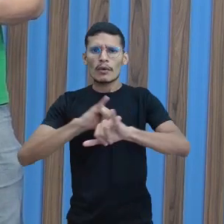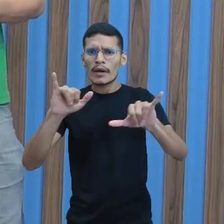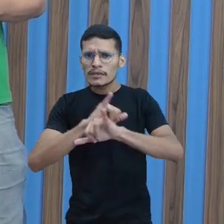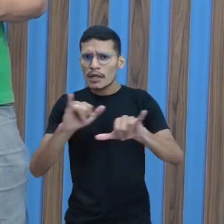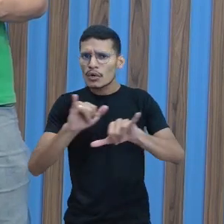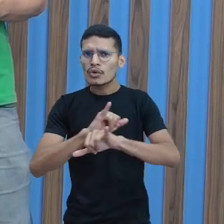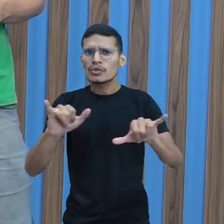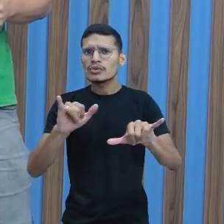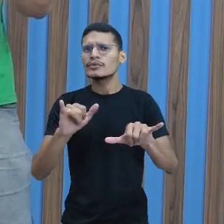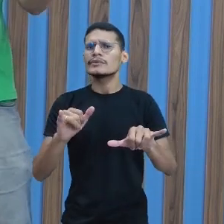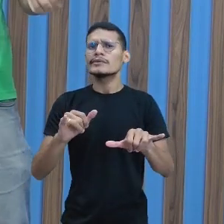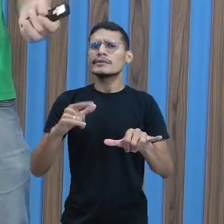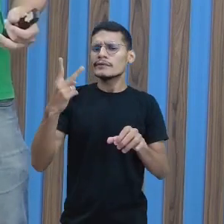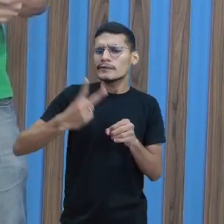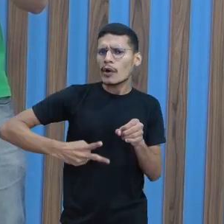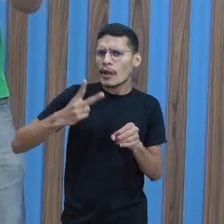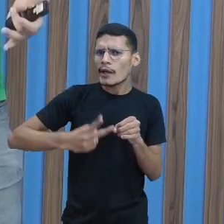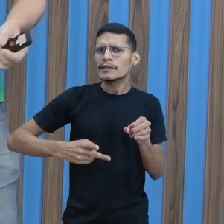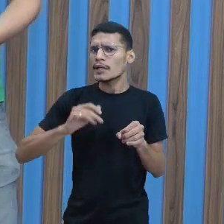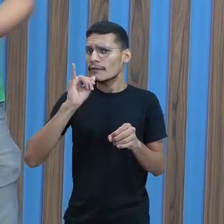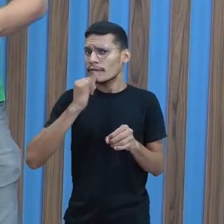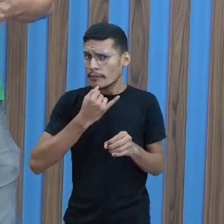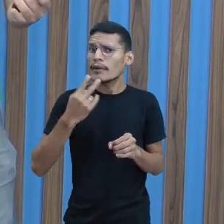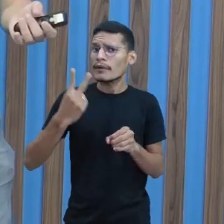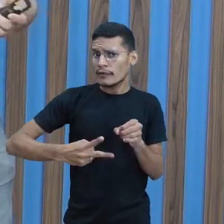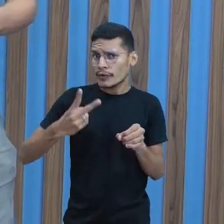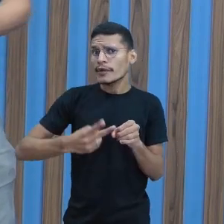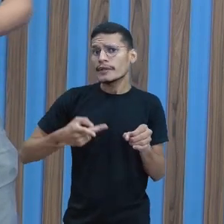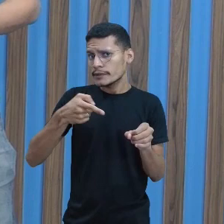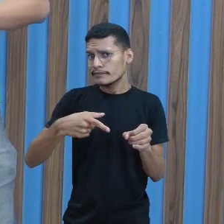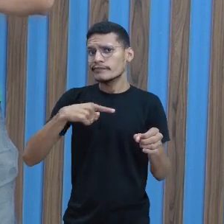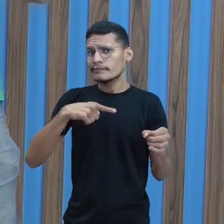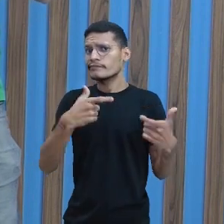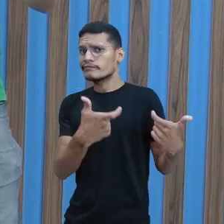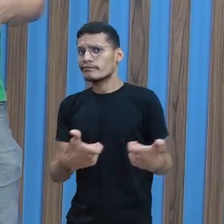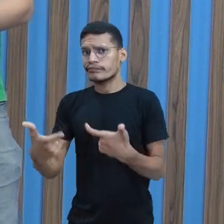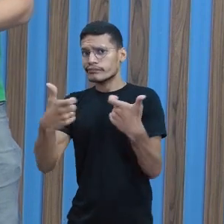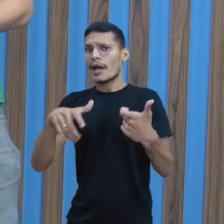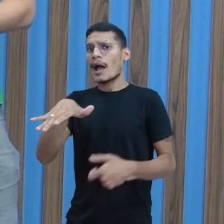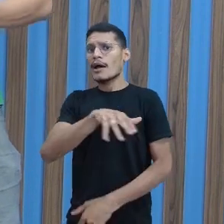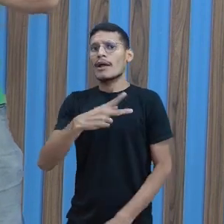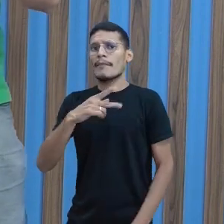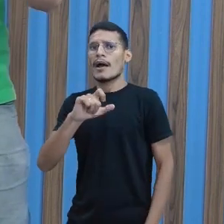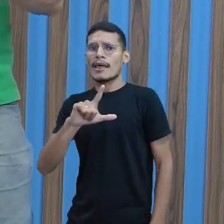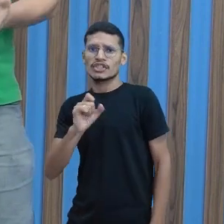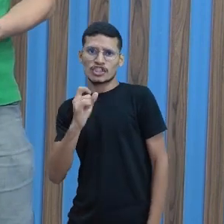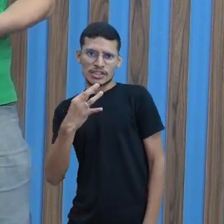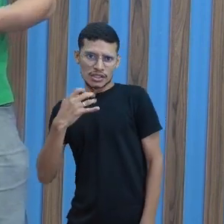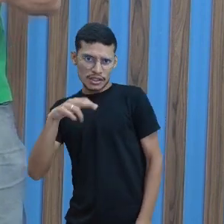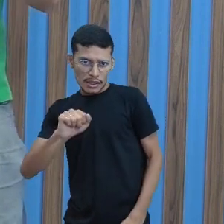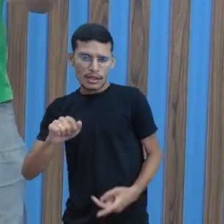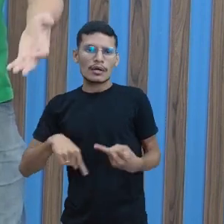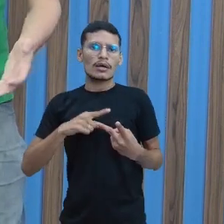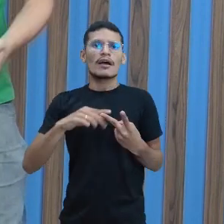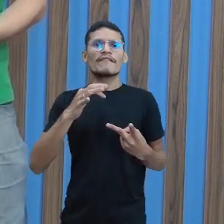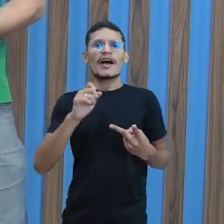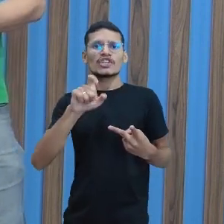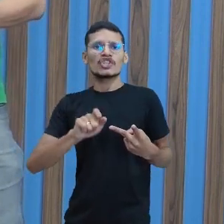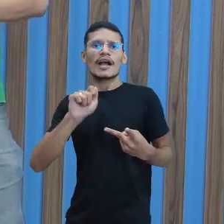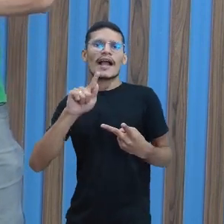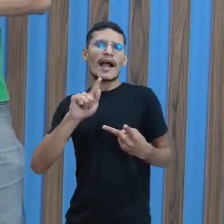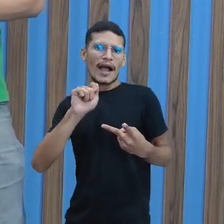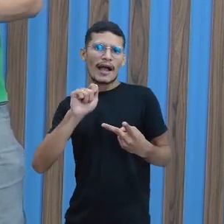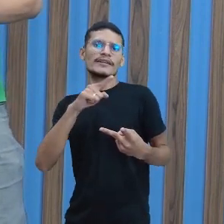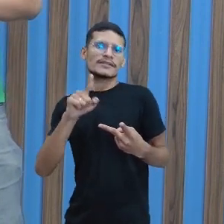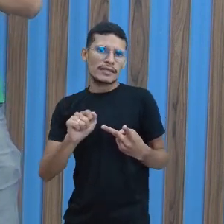informação de violência, infelizmente de violência, de disputa sobre o território da Palestina, né, a faixa de Gaza, né,